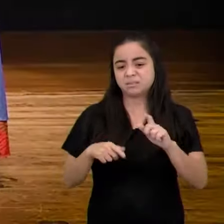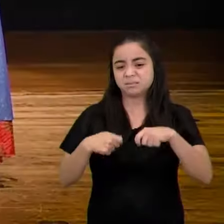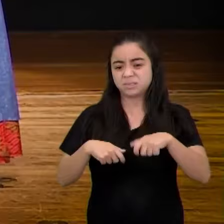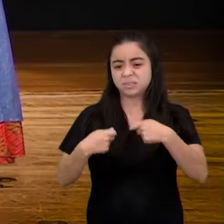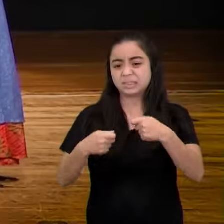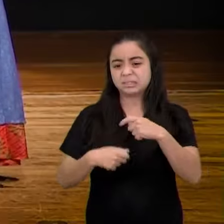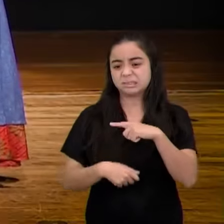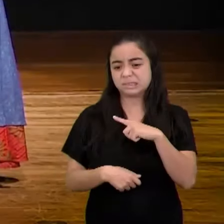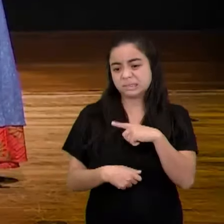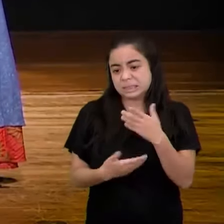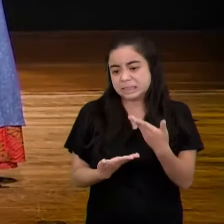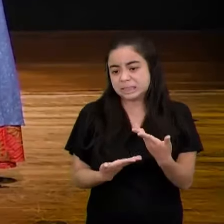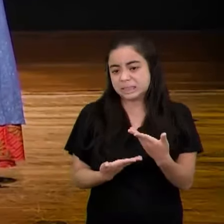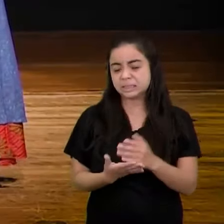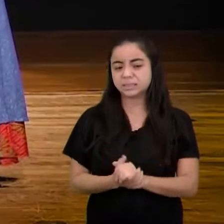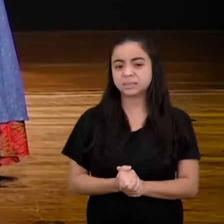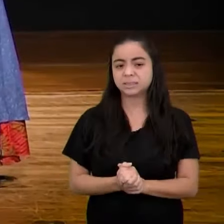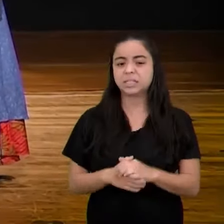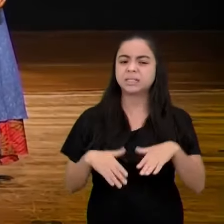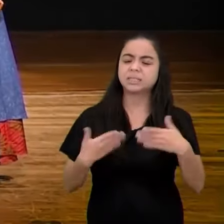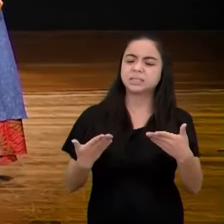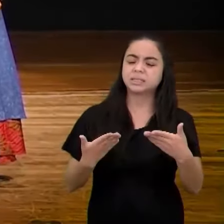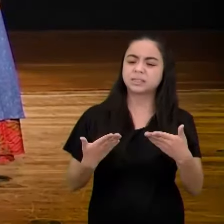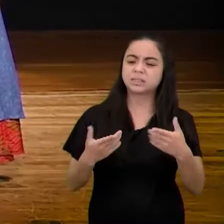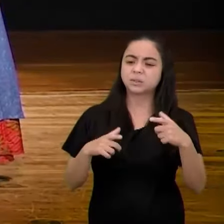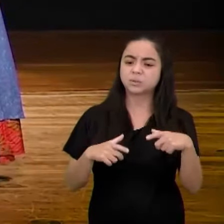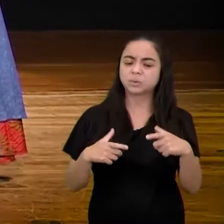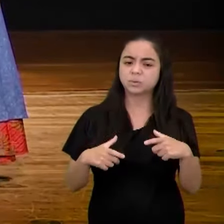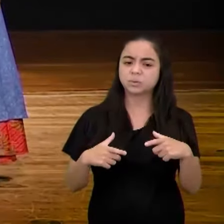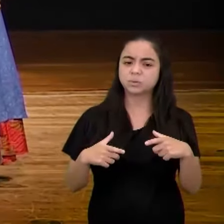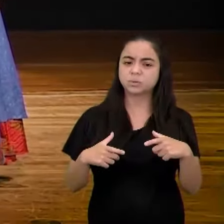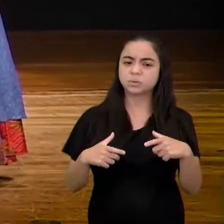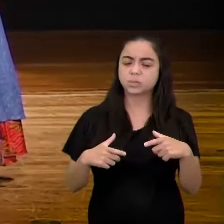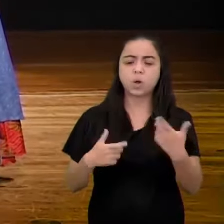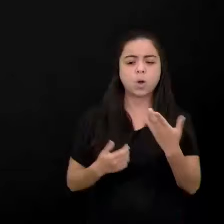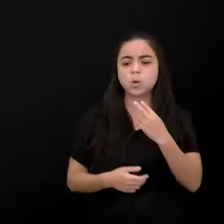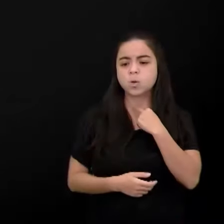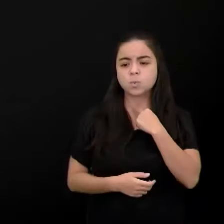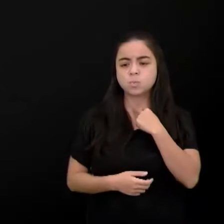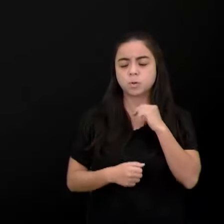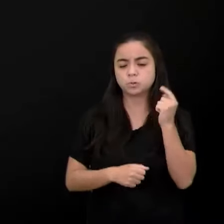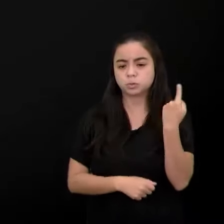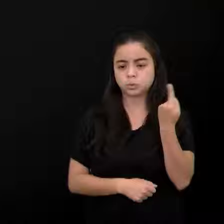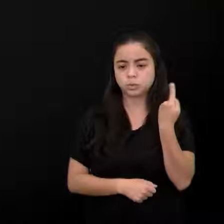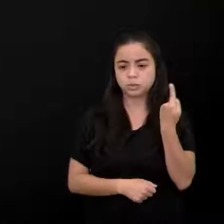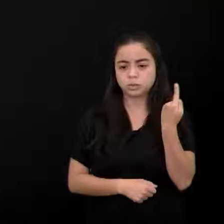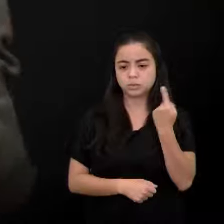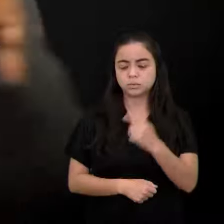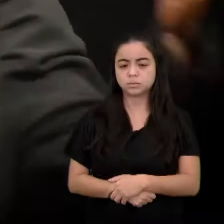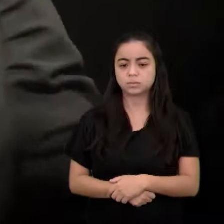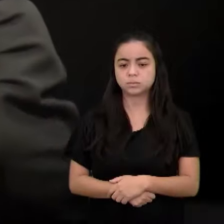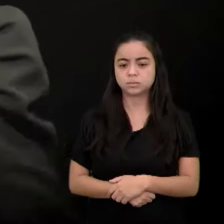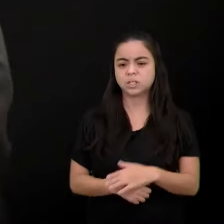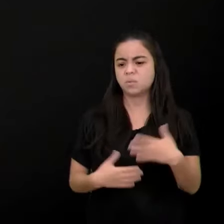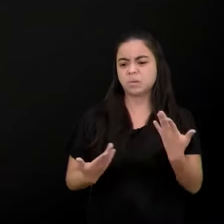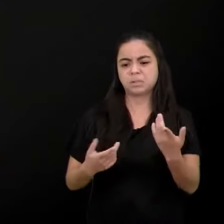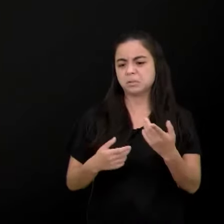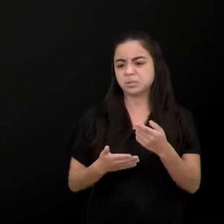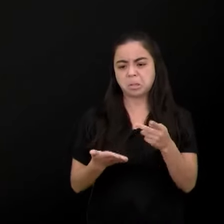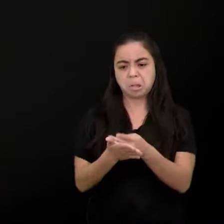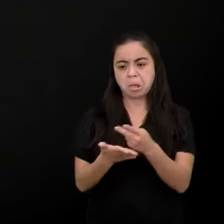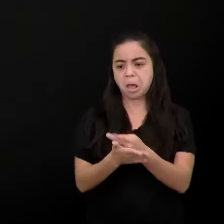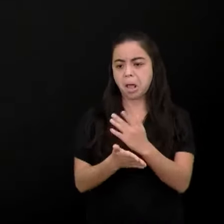Ah, de fato. Pra falar nisso, onde está a sua mãe? Não podemos ficar sozinhos. Qual é o problema? Não fizemos nada de